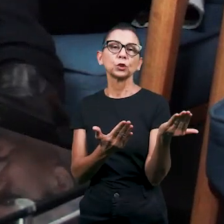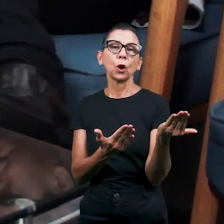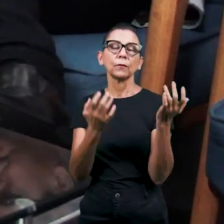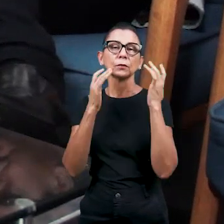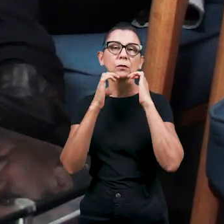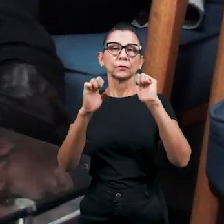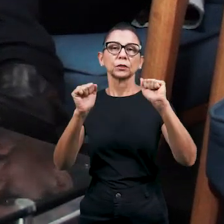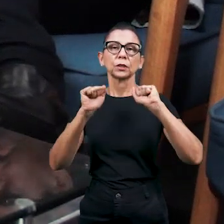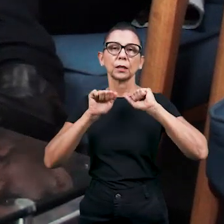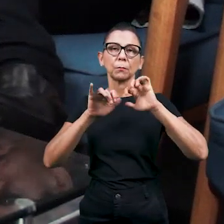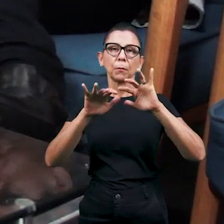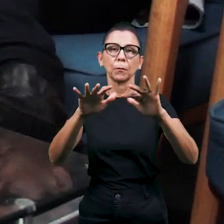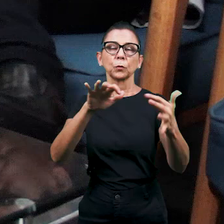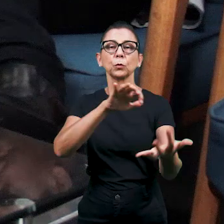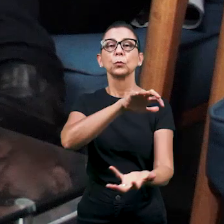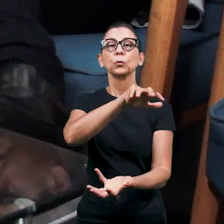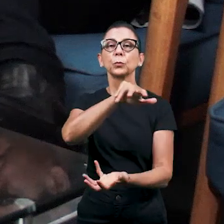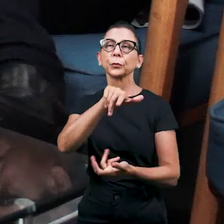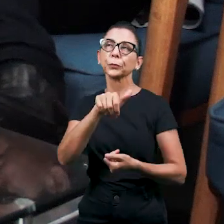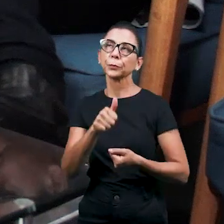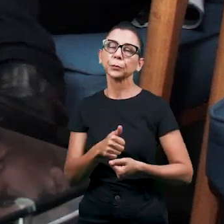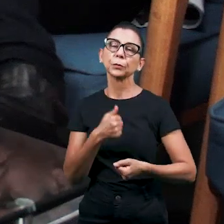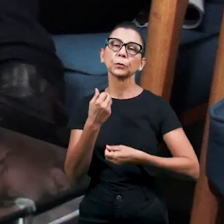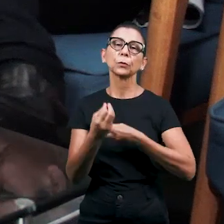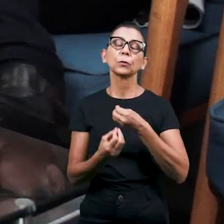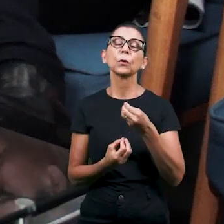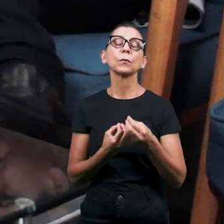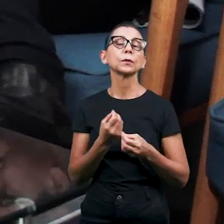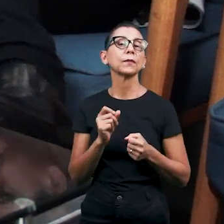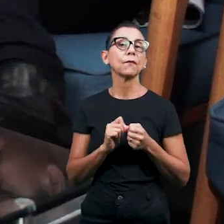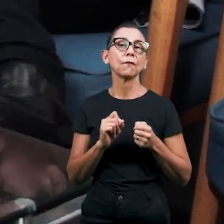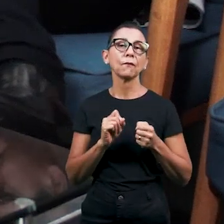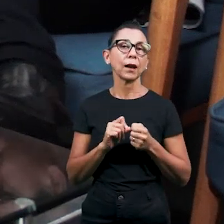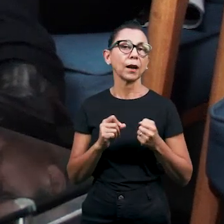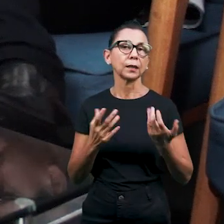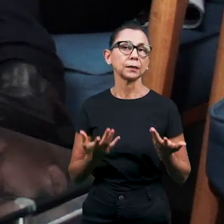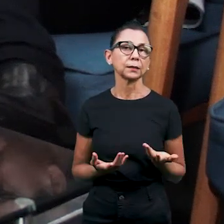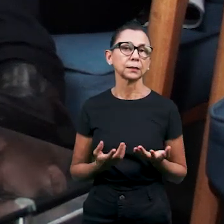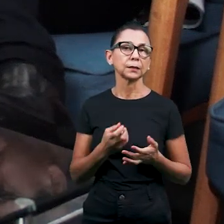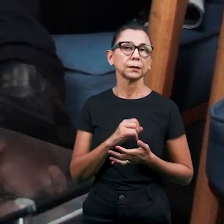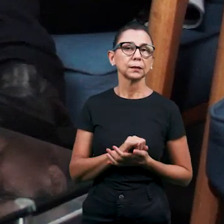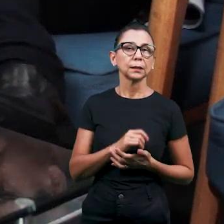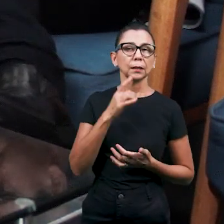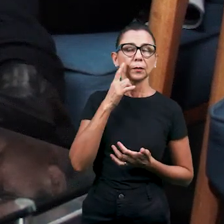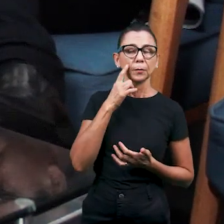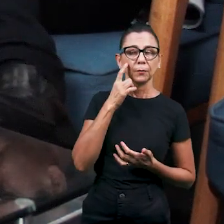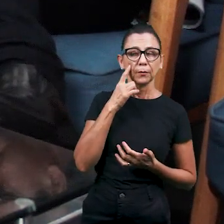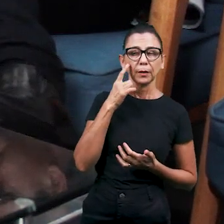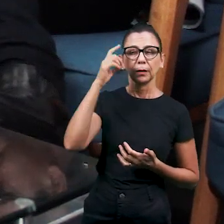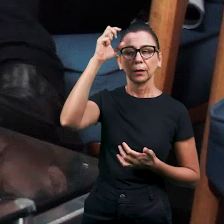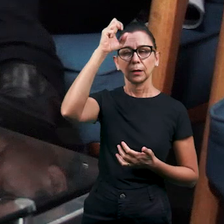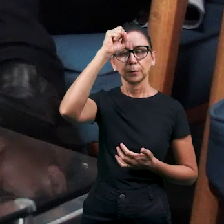ser, que é até uma necessidade que os jovens estavam cobrando, que a grande ferramenta hoje que os